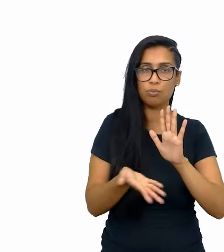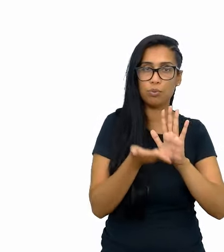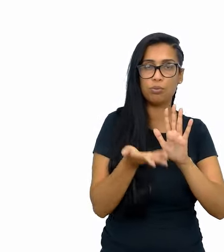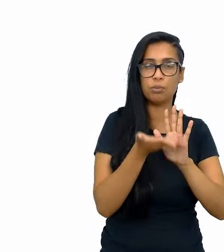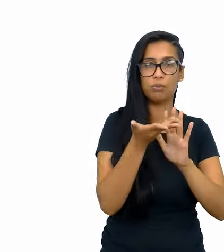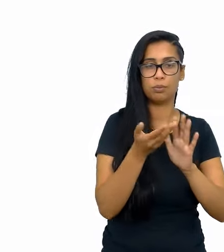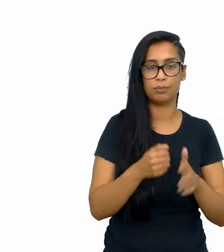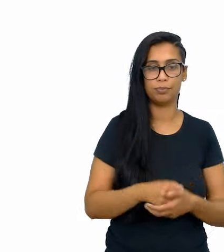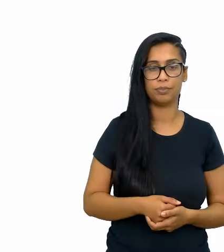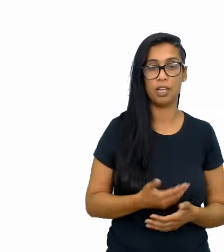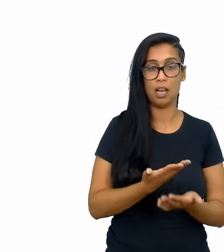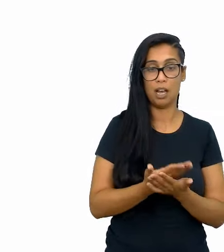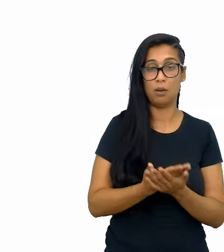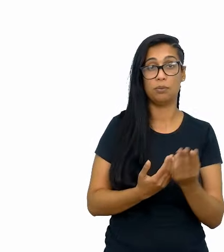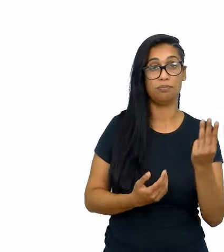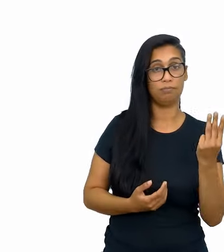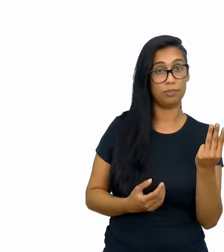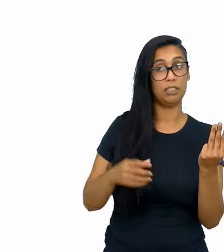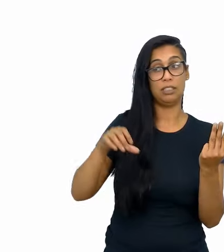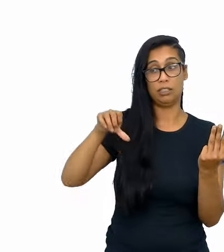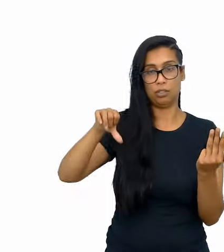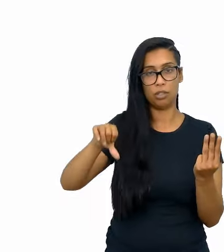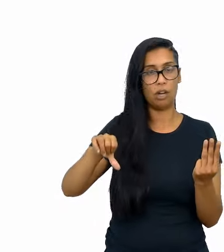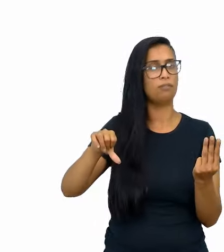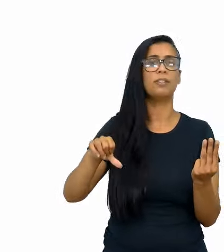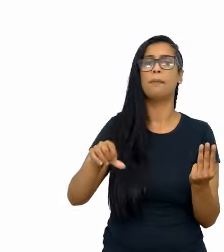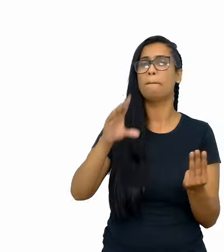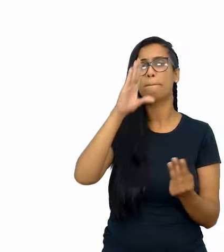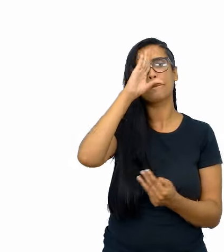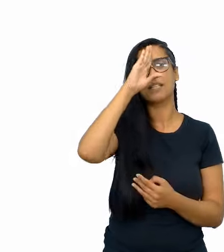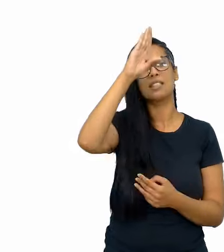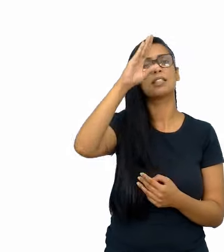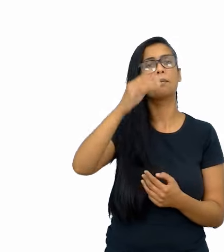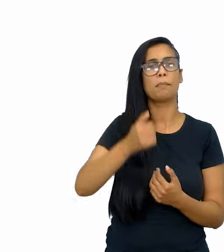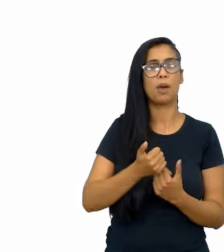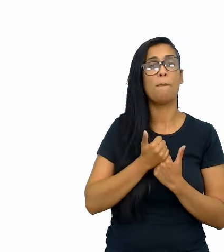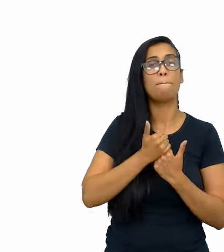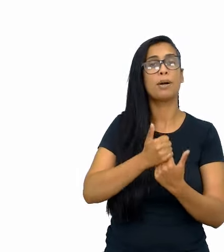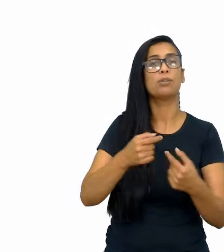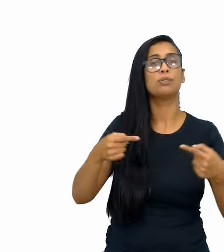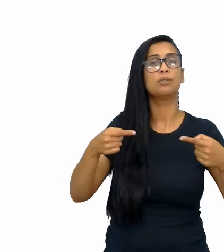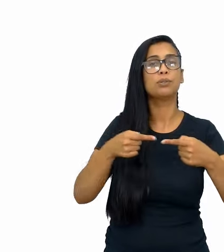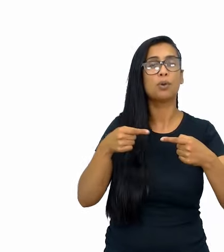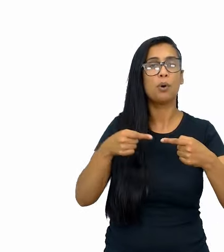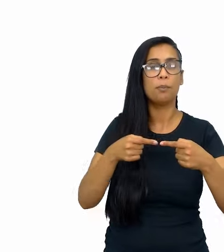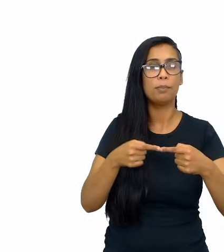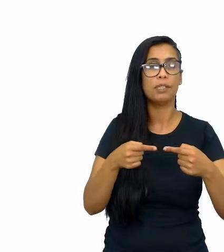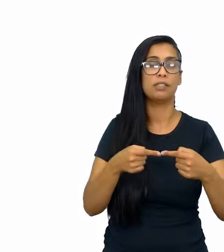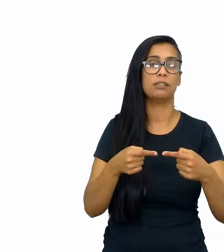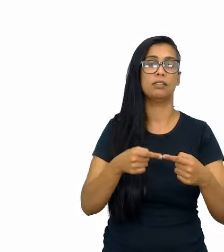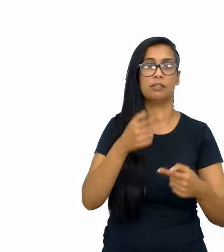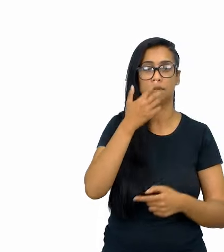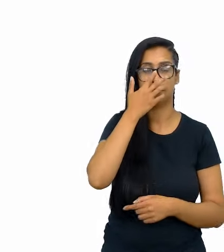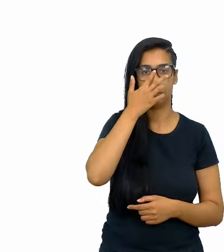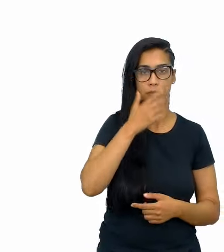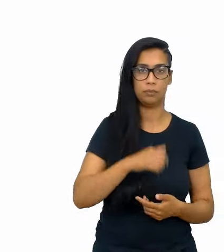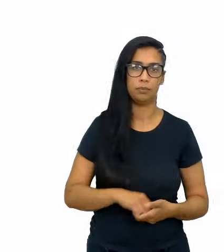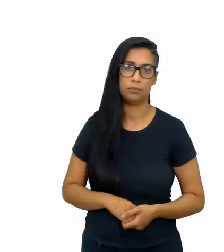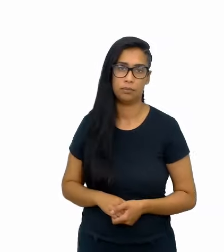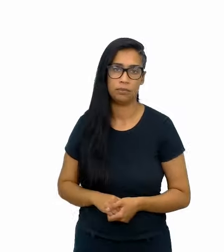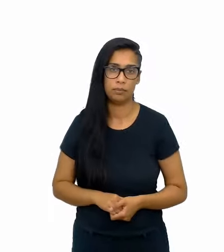3 e 9, elas são fundamentais, elas se apoiam, né? O relato do Gabriel lá na aula 3,